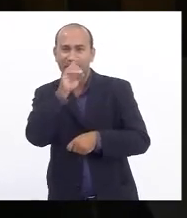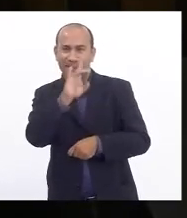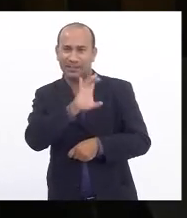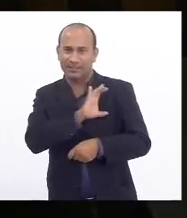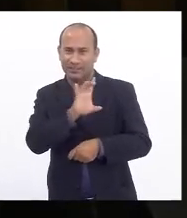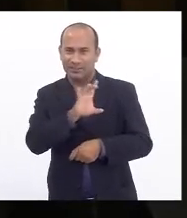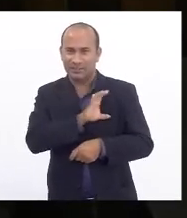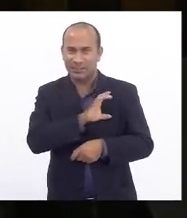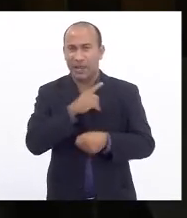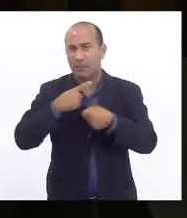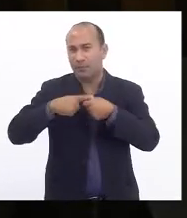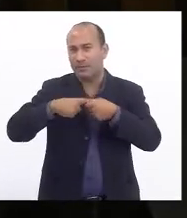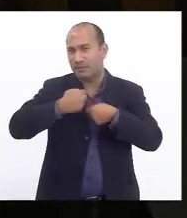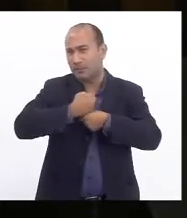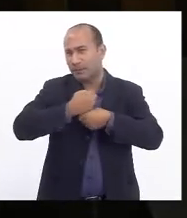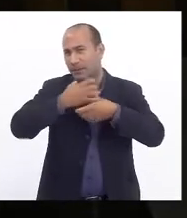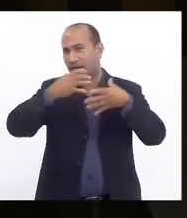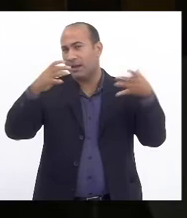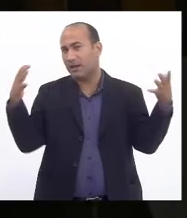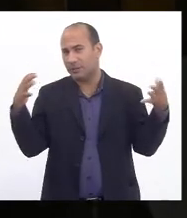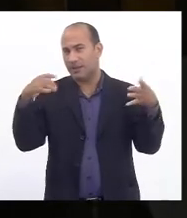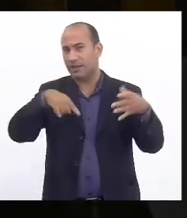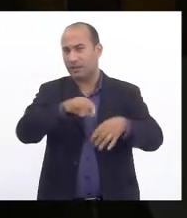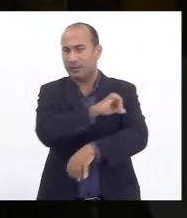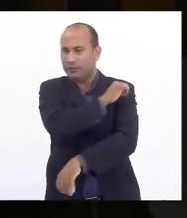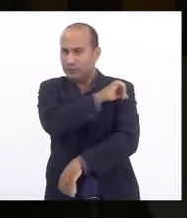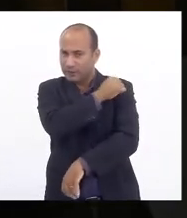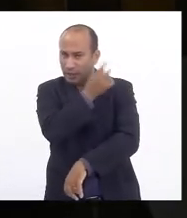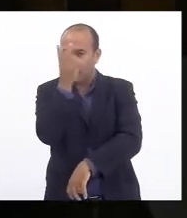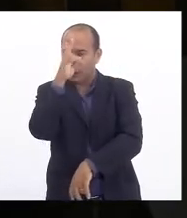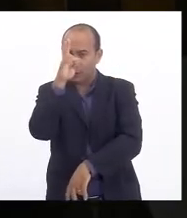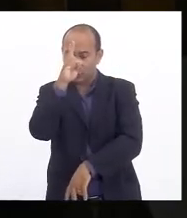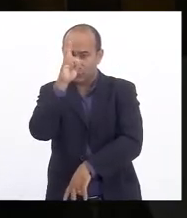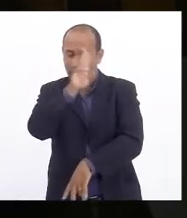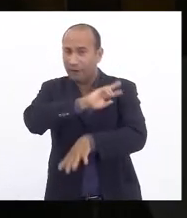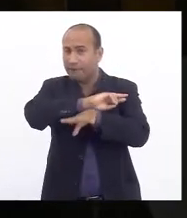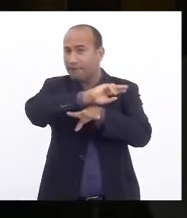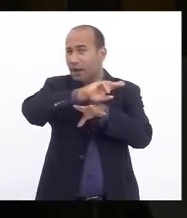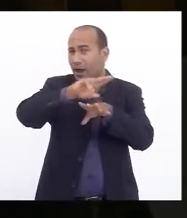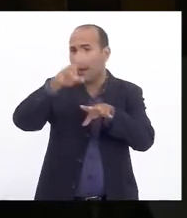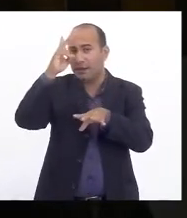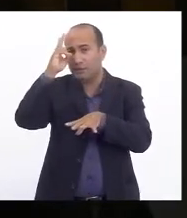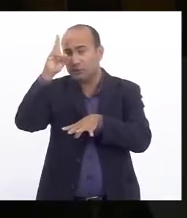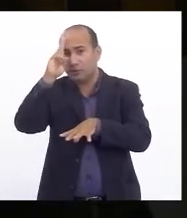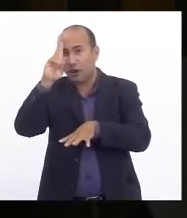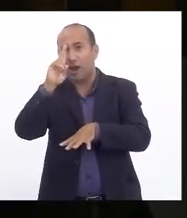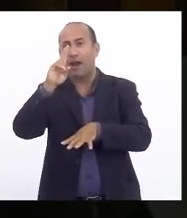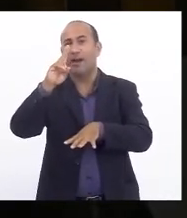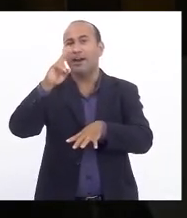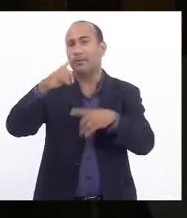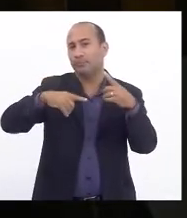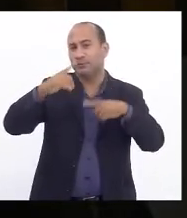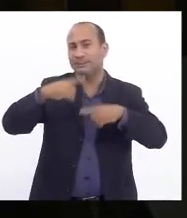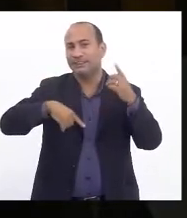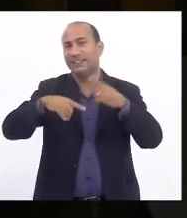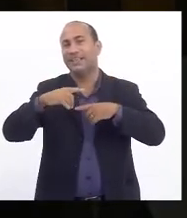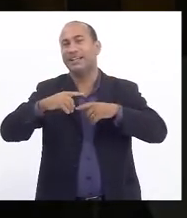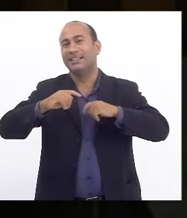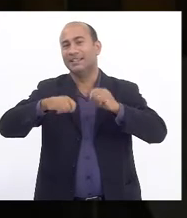esse Grande município do Rio de Janeiro e da Baixada Fluminense histórico com tanta história política econômica cultural